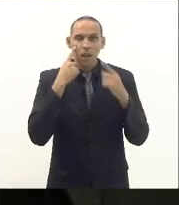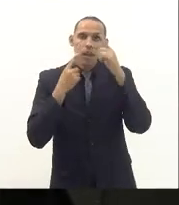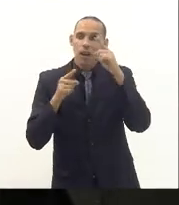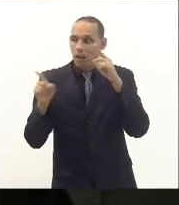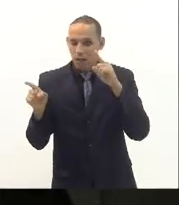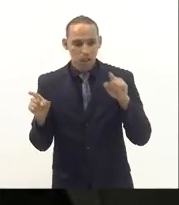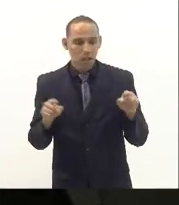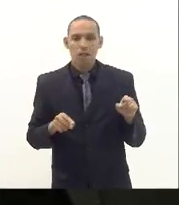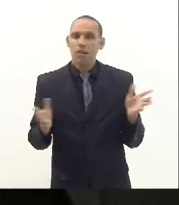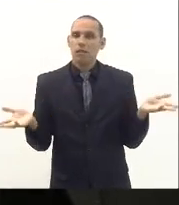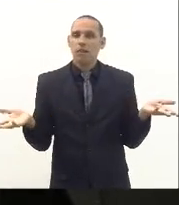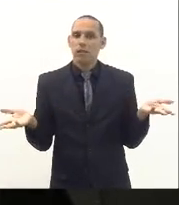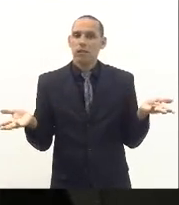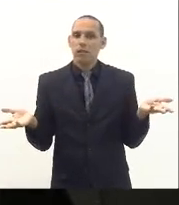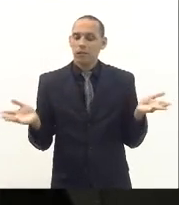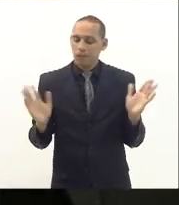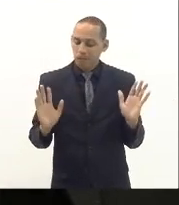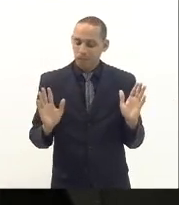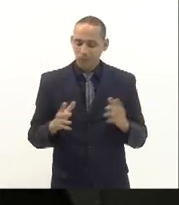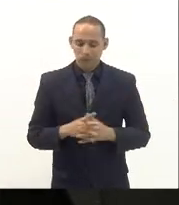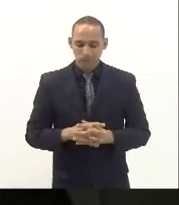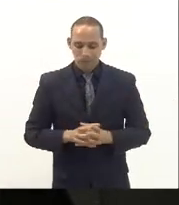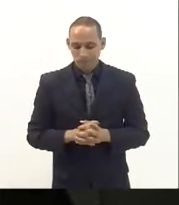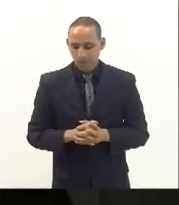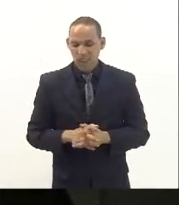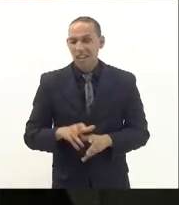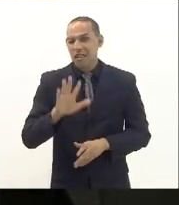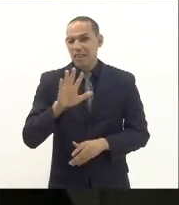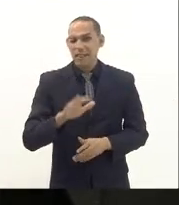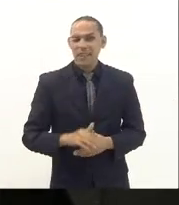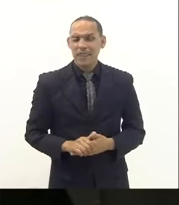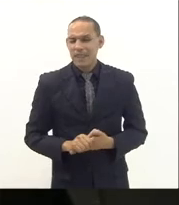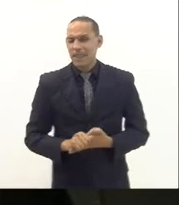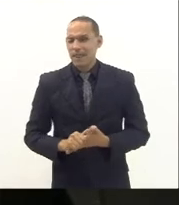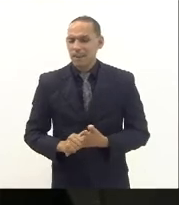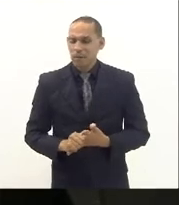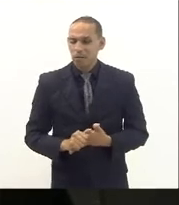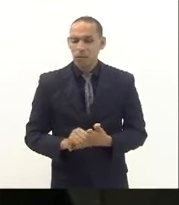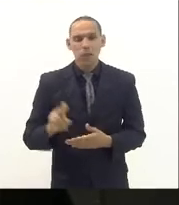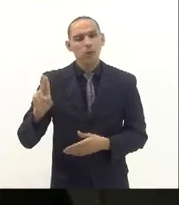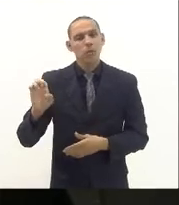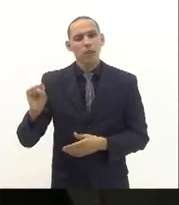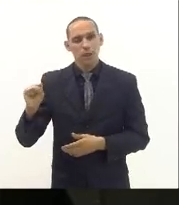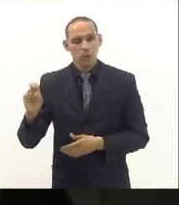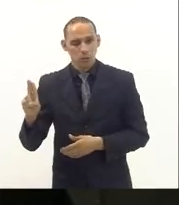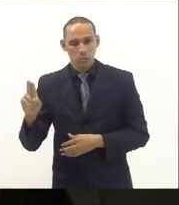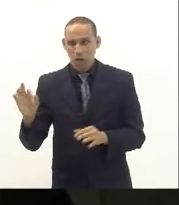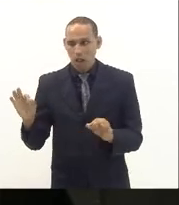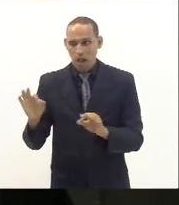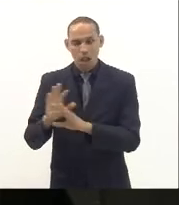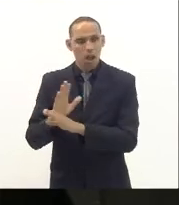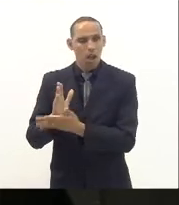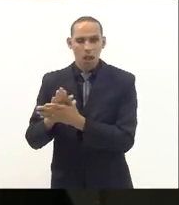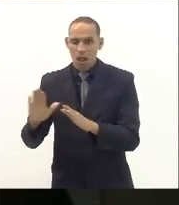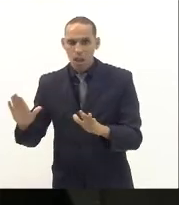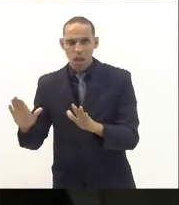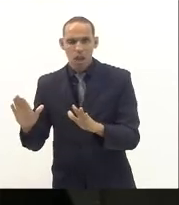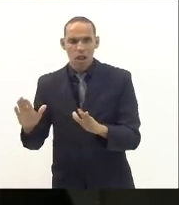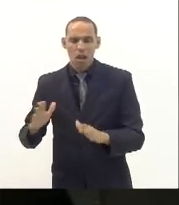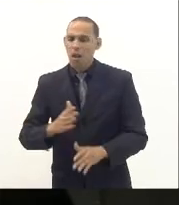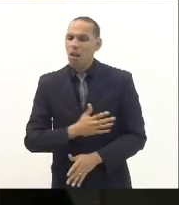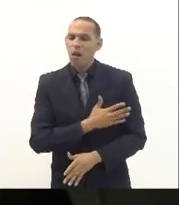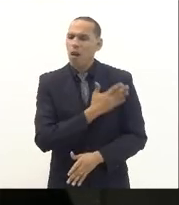e onde está o Oeste Mas eu sou a extensão da Oi e foi horror foi